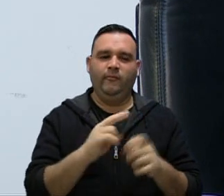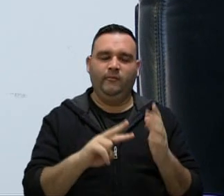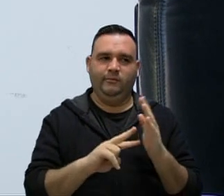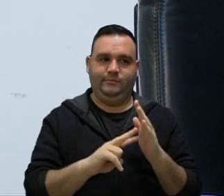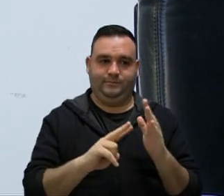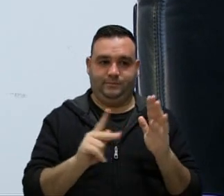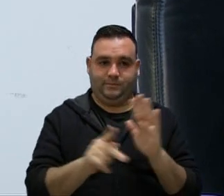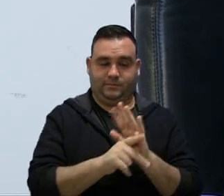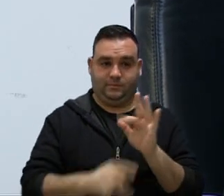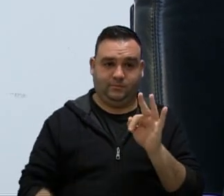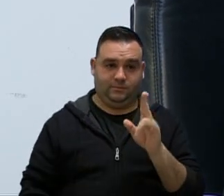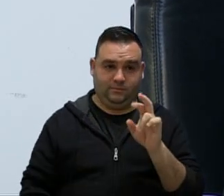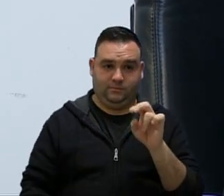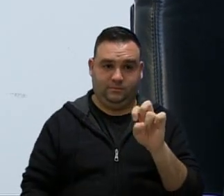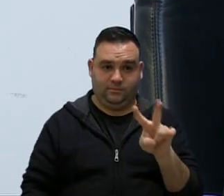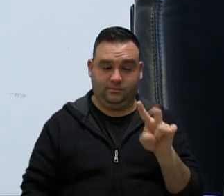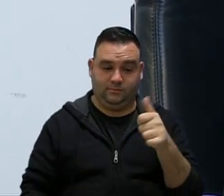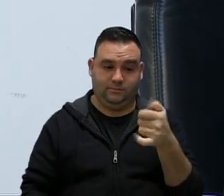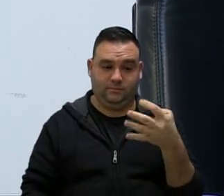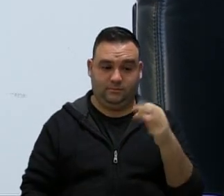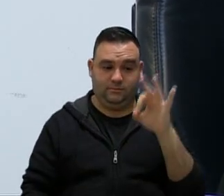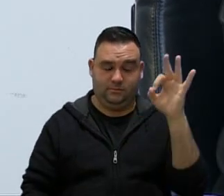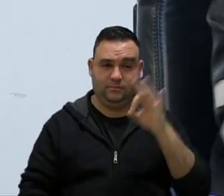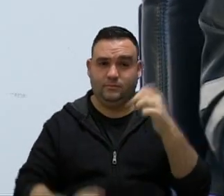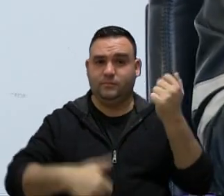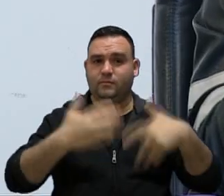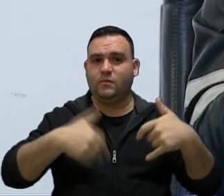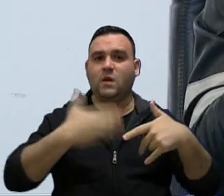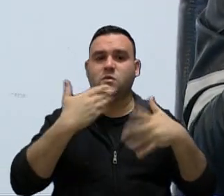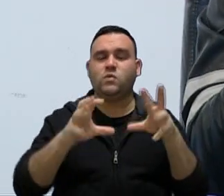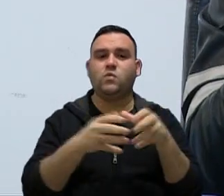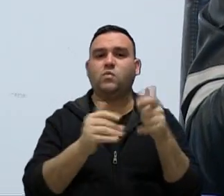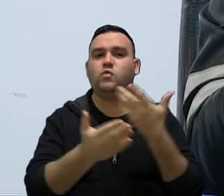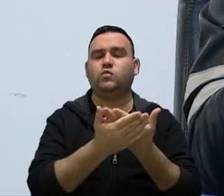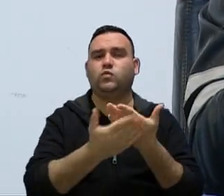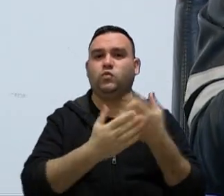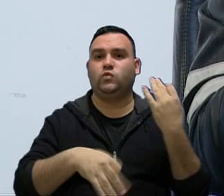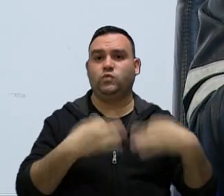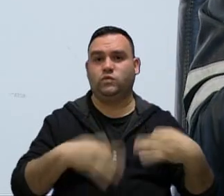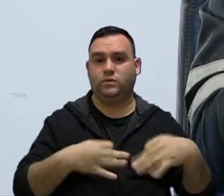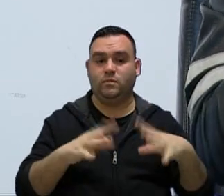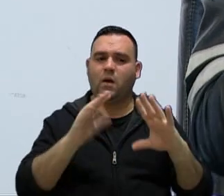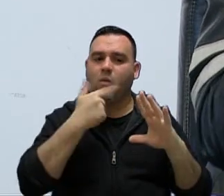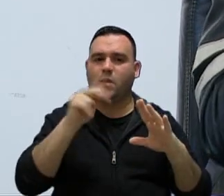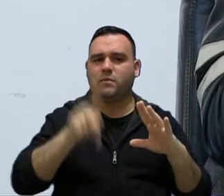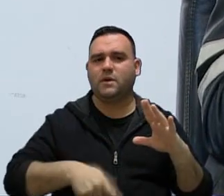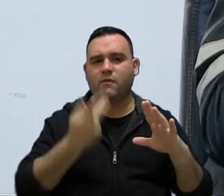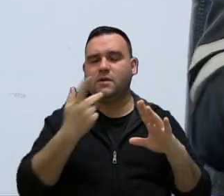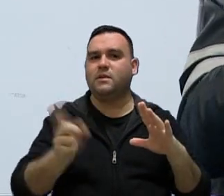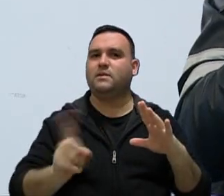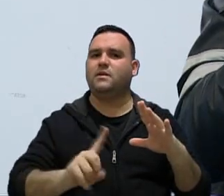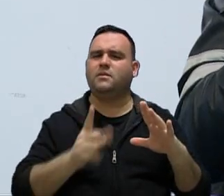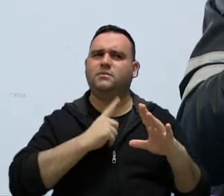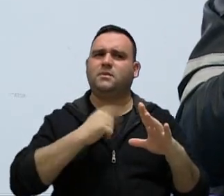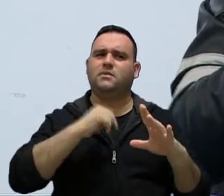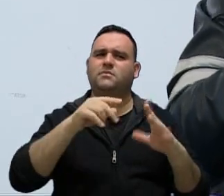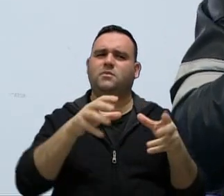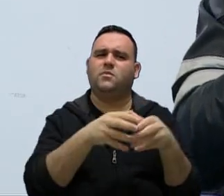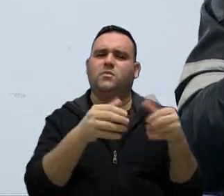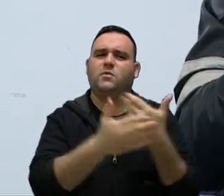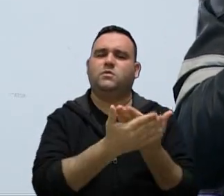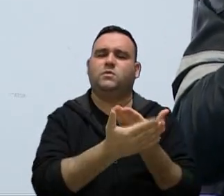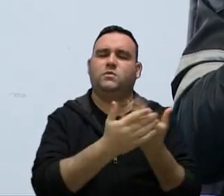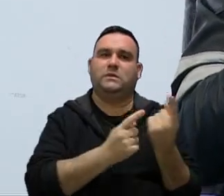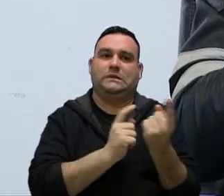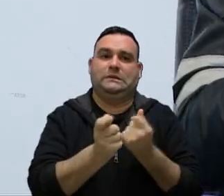um serve para tratar desses 14 por cento aqui tá eu ia pedir pela comissão de justiça tal como presente a função de justiça e pedir uma folha não vou deixar para comissão de economia